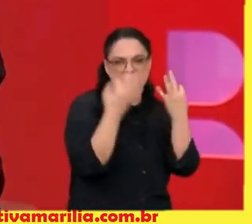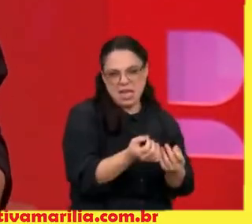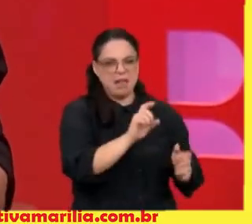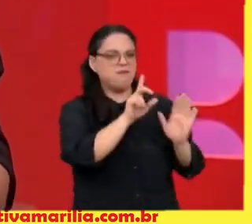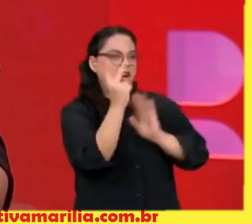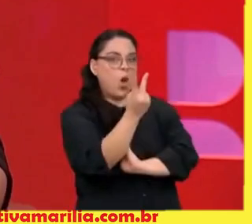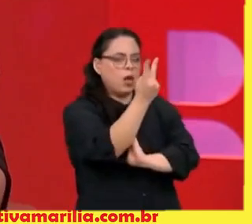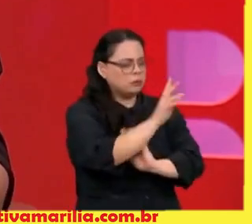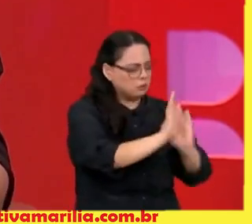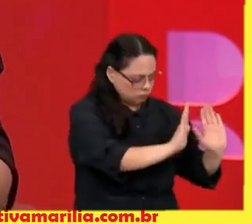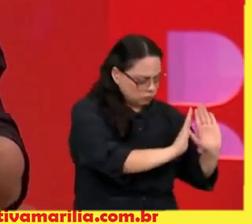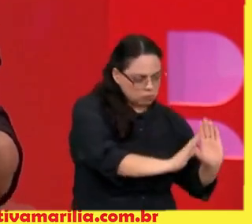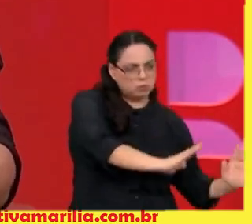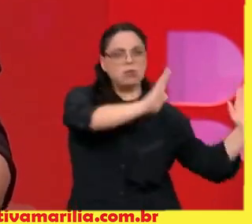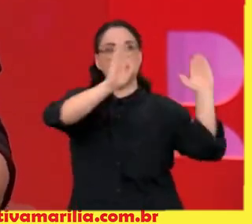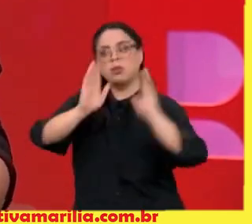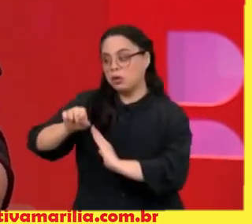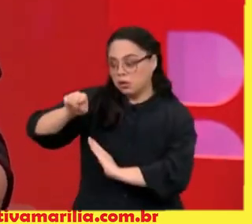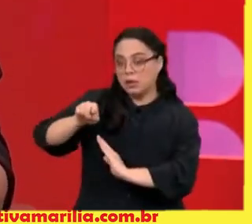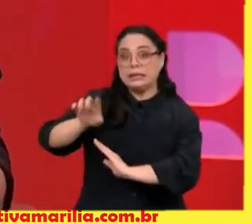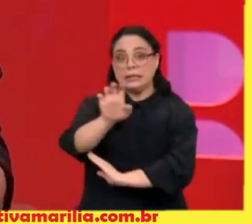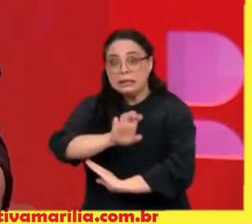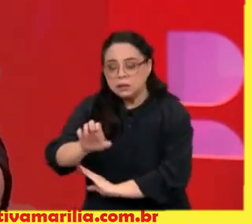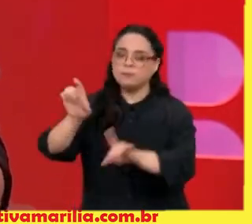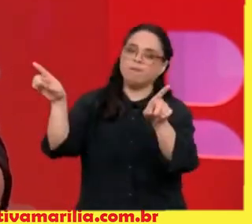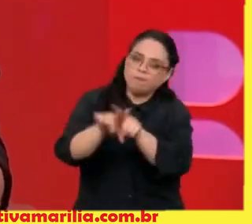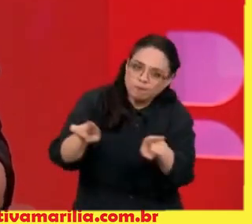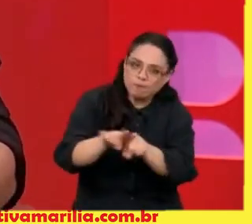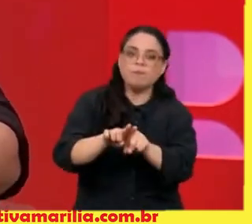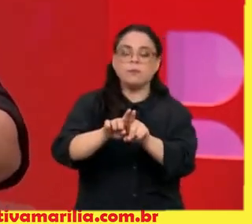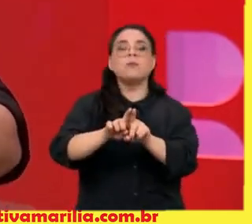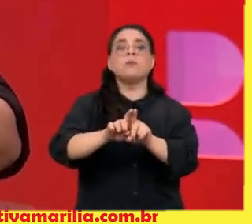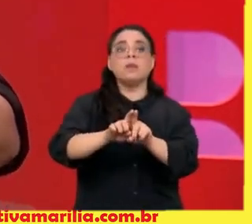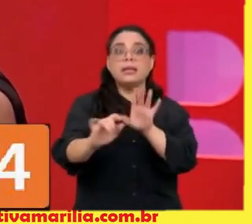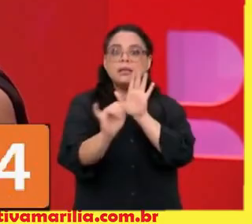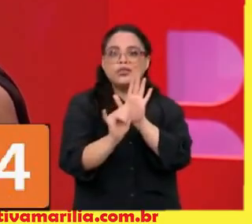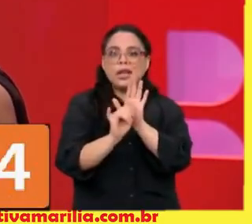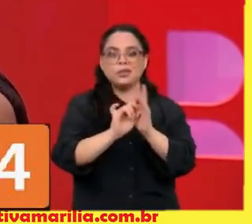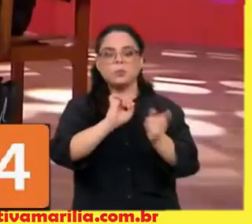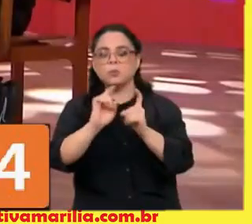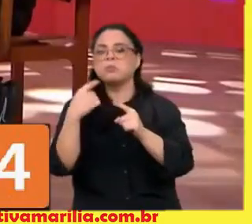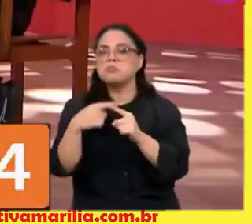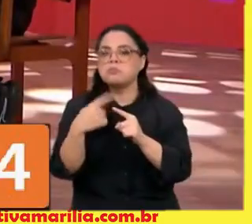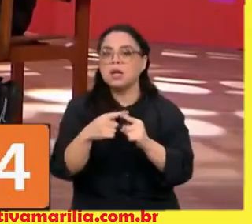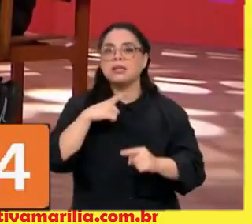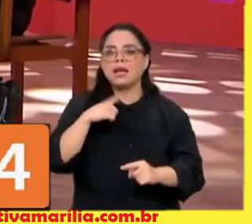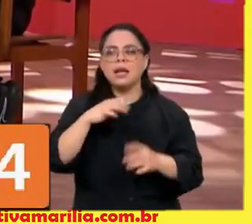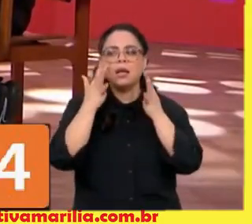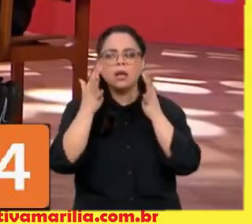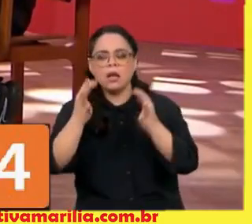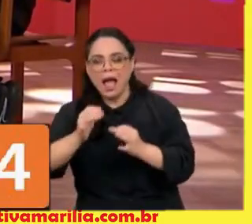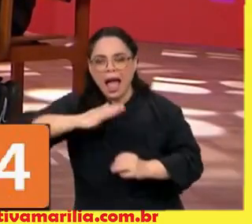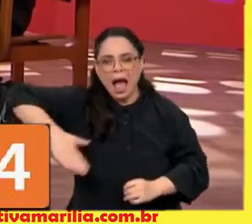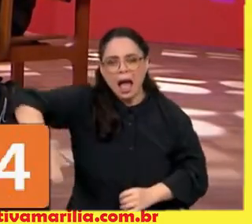pela esquerda também tem um ataque forte, pesado, em cima das políticas identitárias, porque há uma compreensão por parte da esquerda,